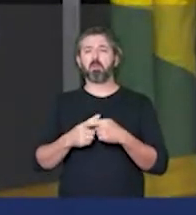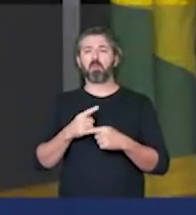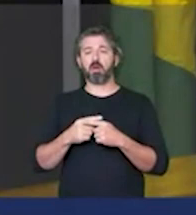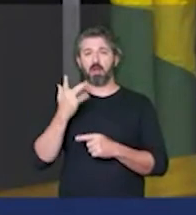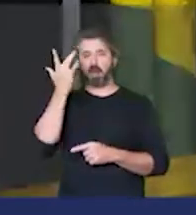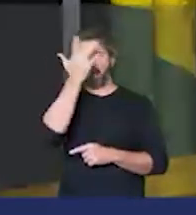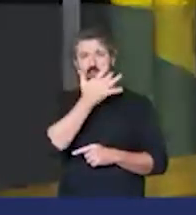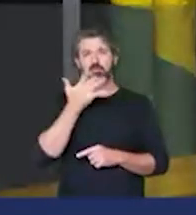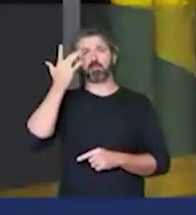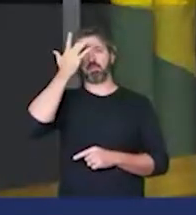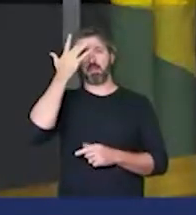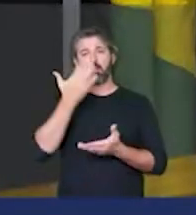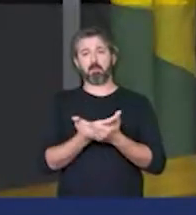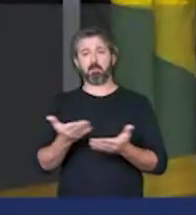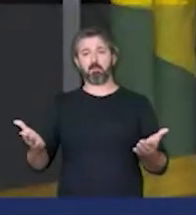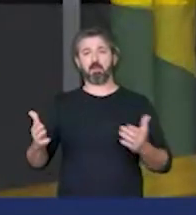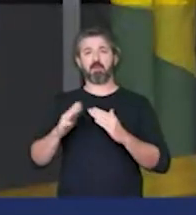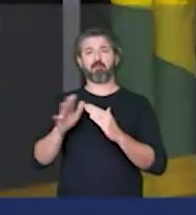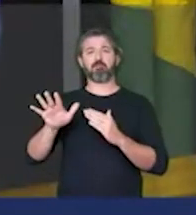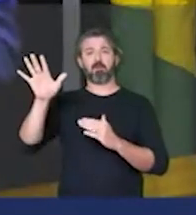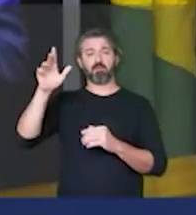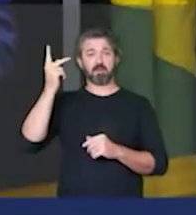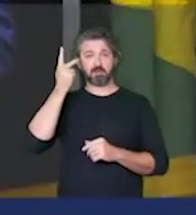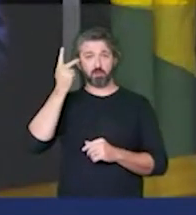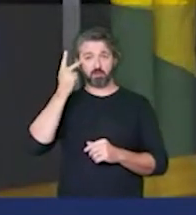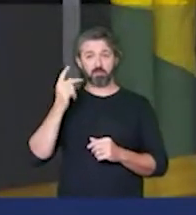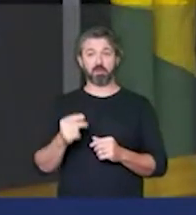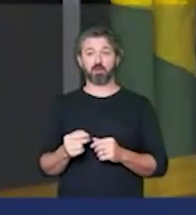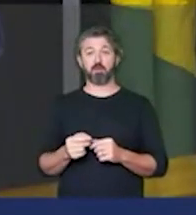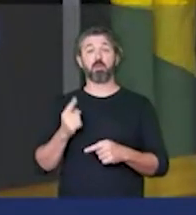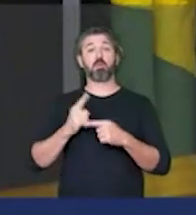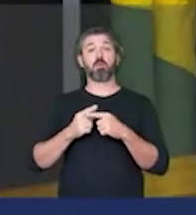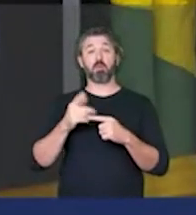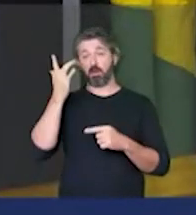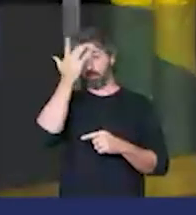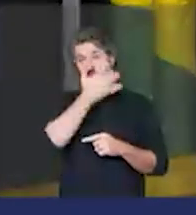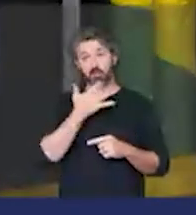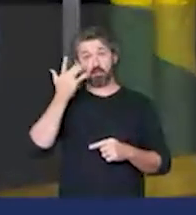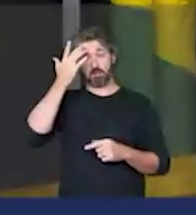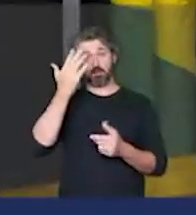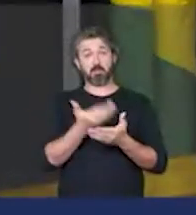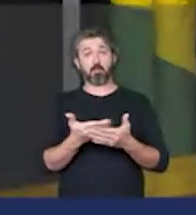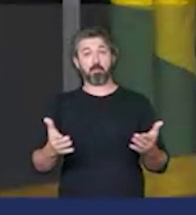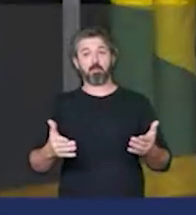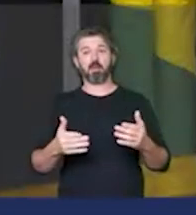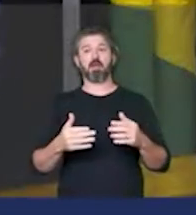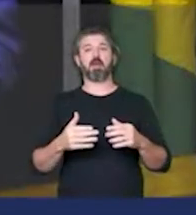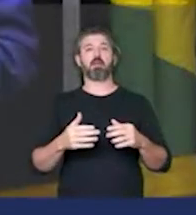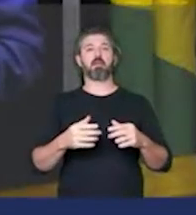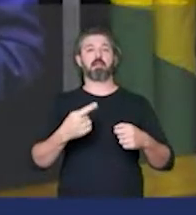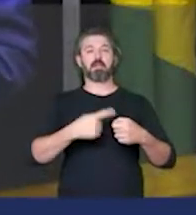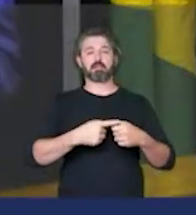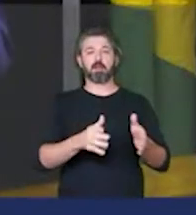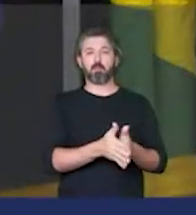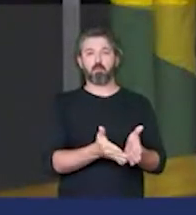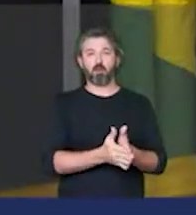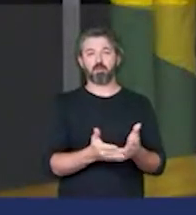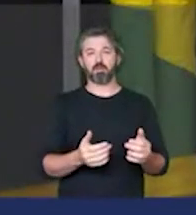o Haddad tinha perdido na periferia de São Paulo? Por que o Haddad tinha perdido nos bairros mais pobres?